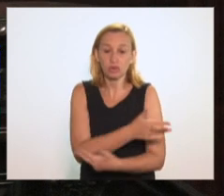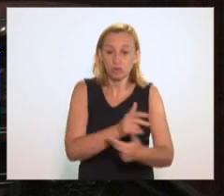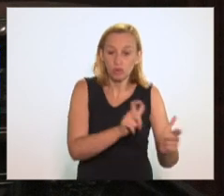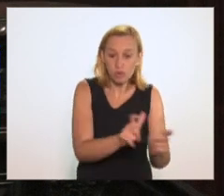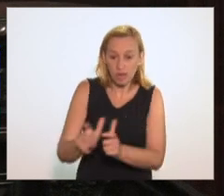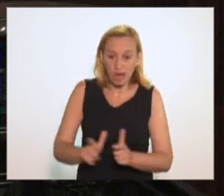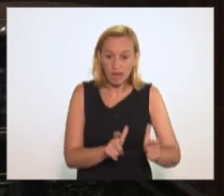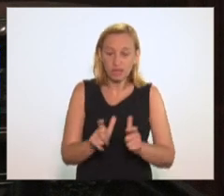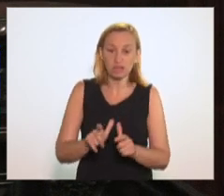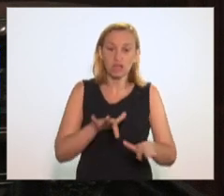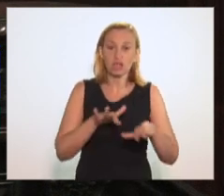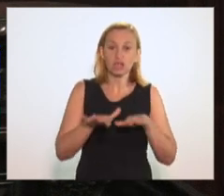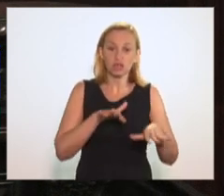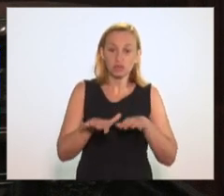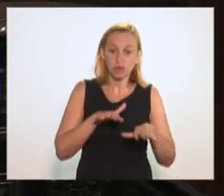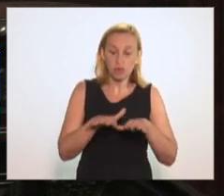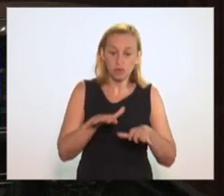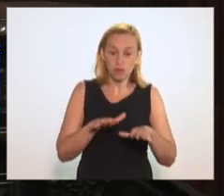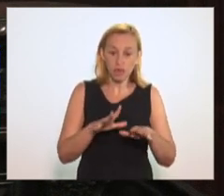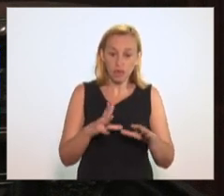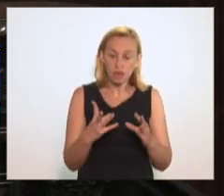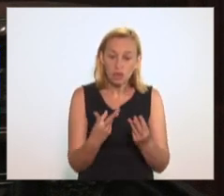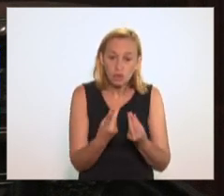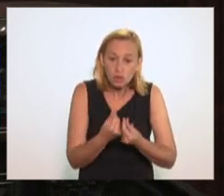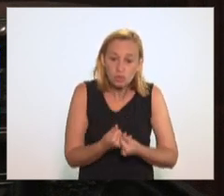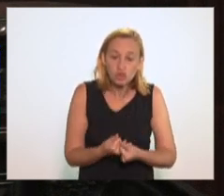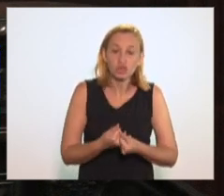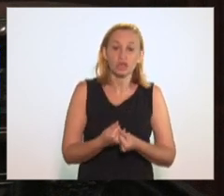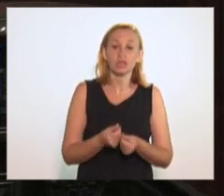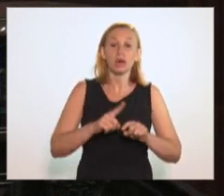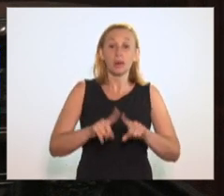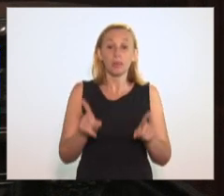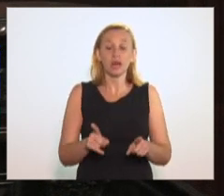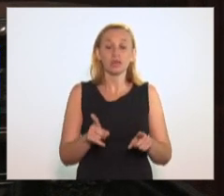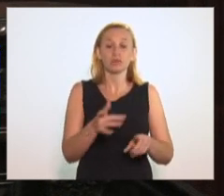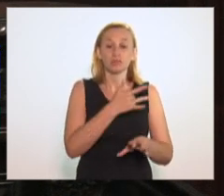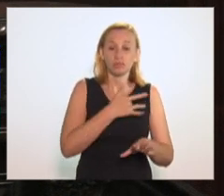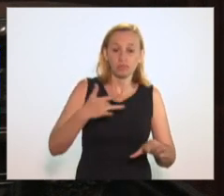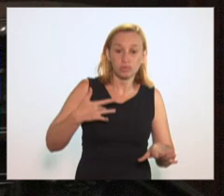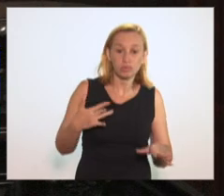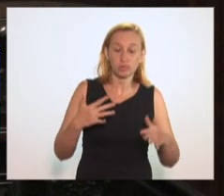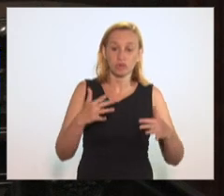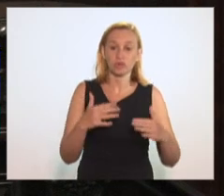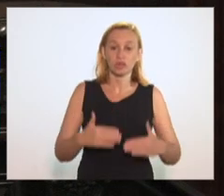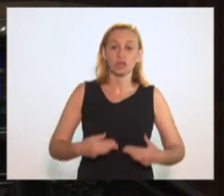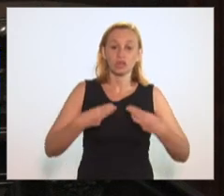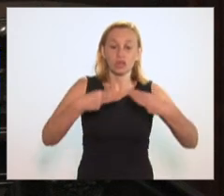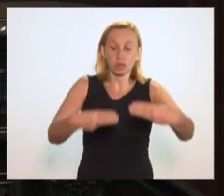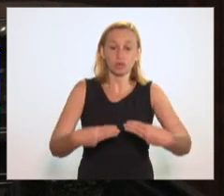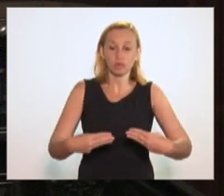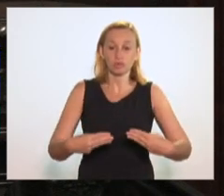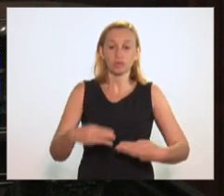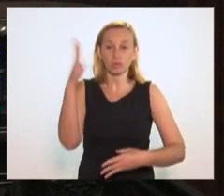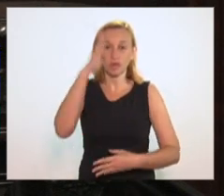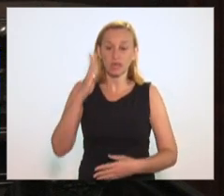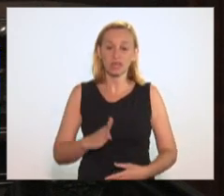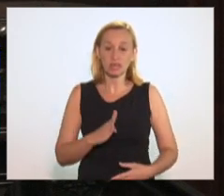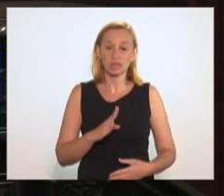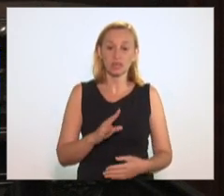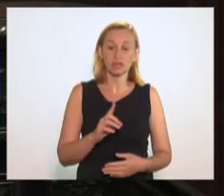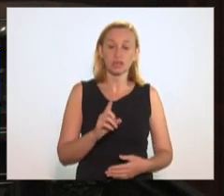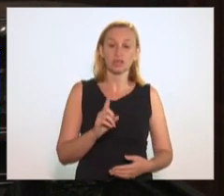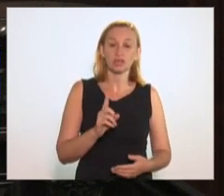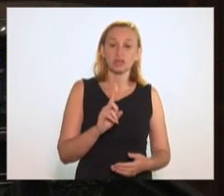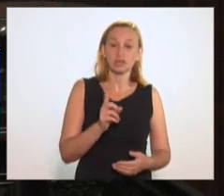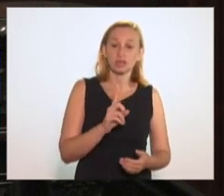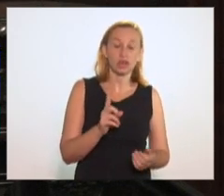imunizantes eficazes, mas o Ministério da Saúde do Brasil foi incompetente e ineficaz na